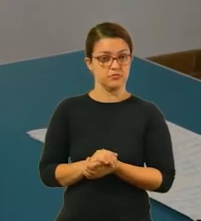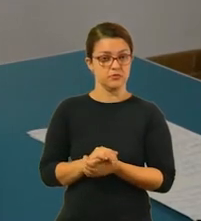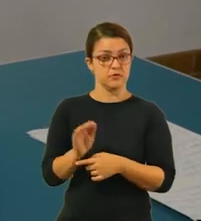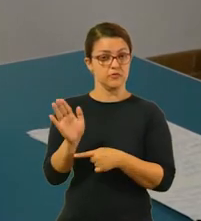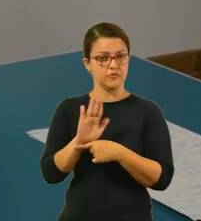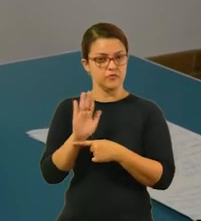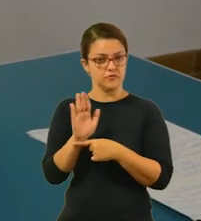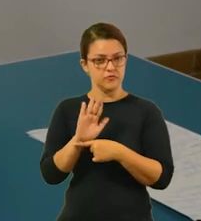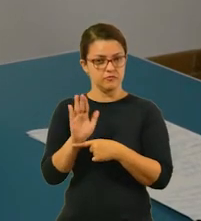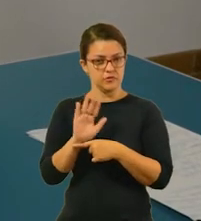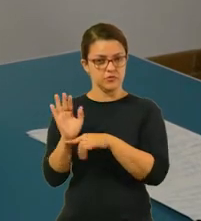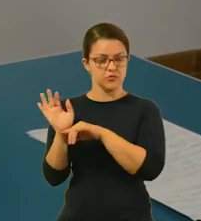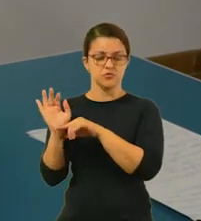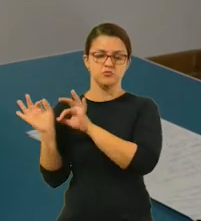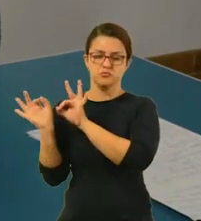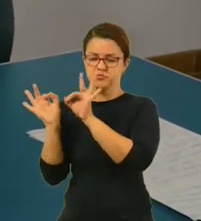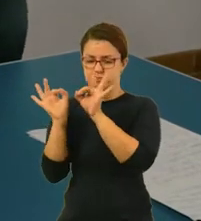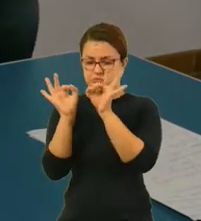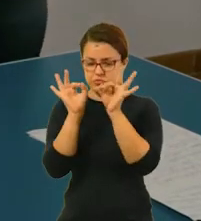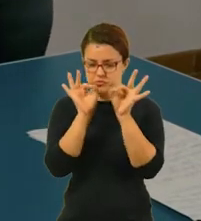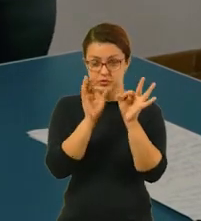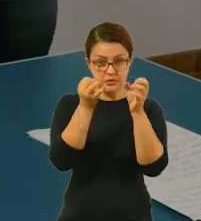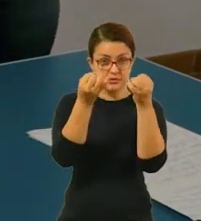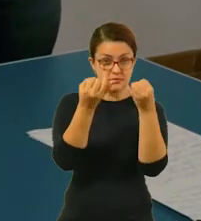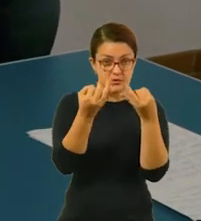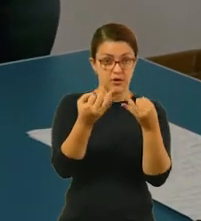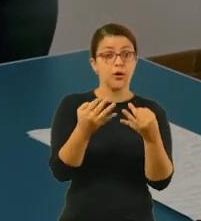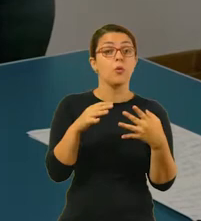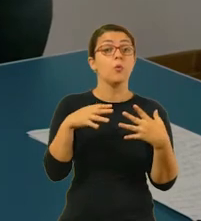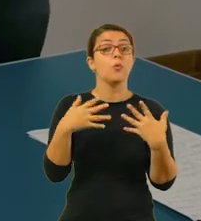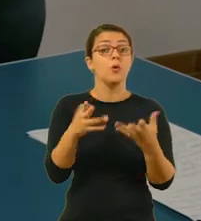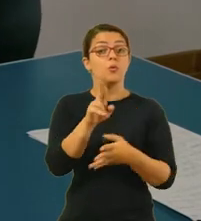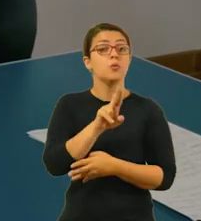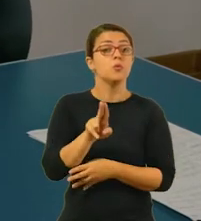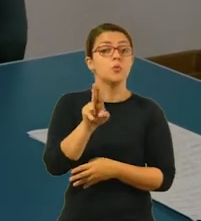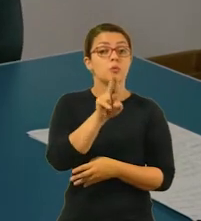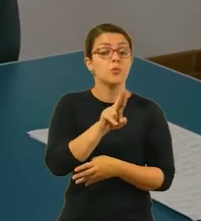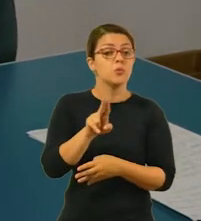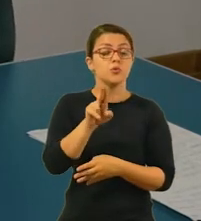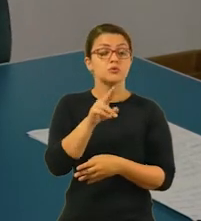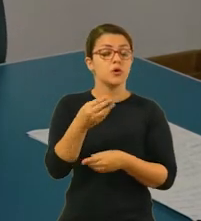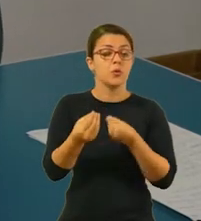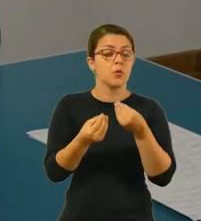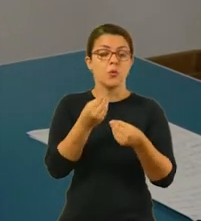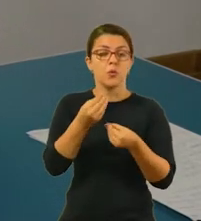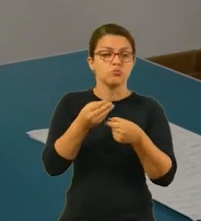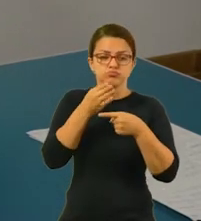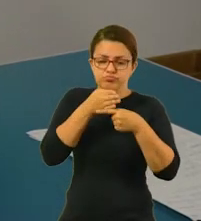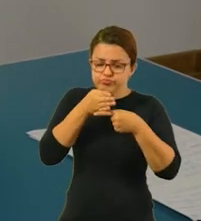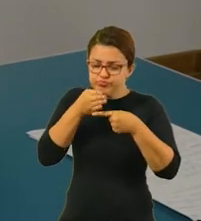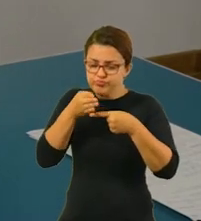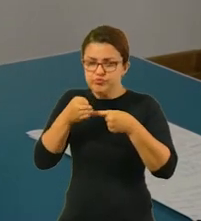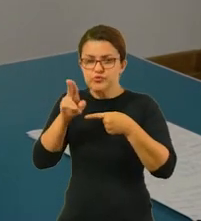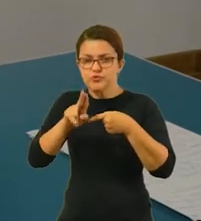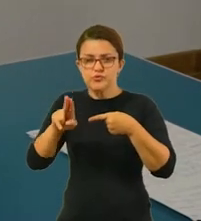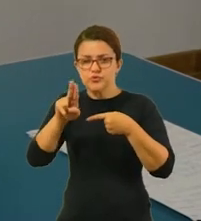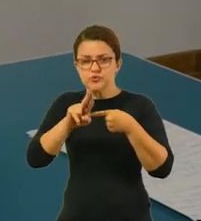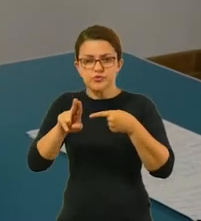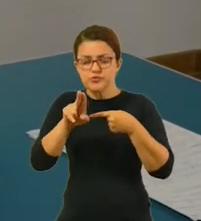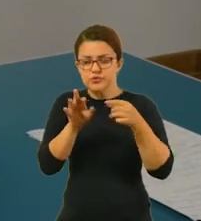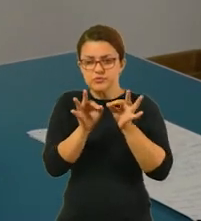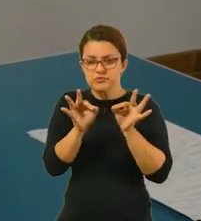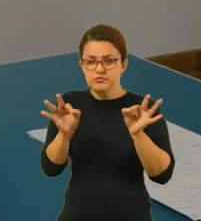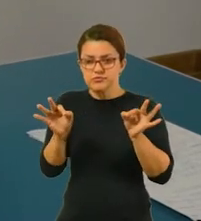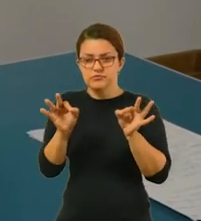vídeos para vocês assistirem, tá? Que explicam melhor quais são os instrumentos e as unidades de medidas que nós utilizamos, ok? Na medida